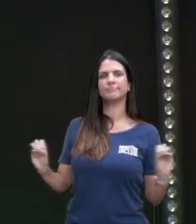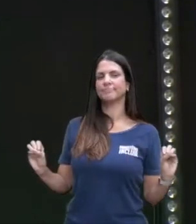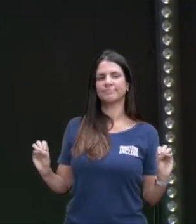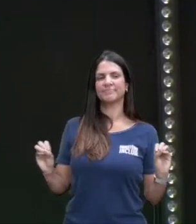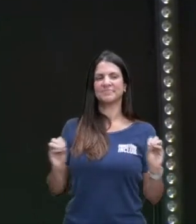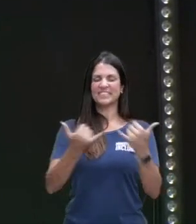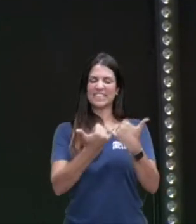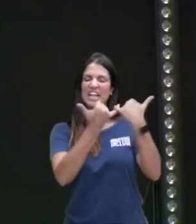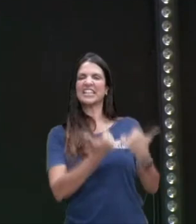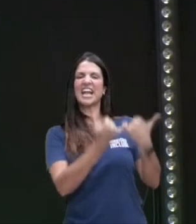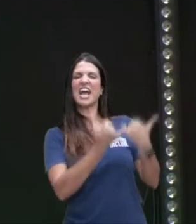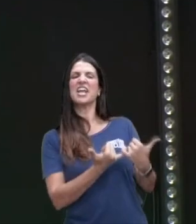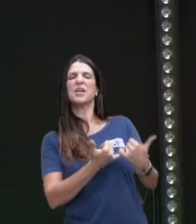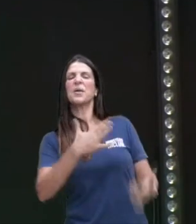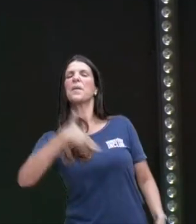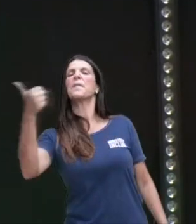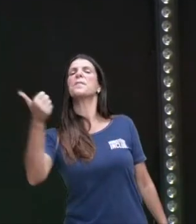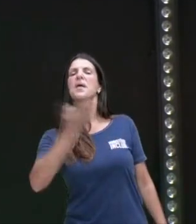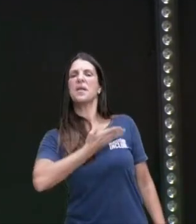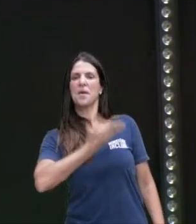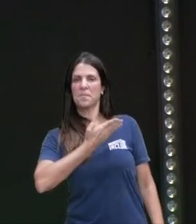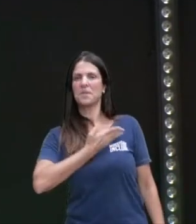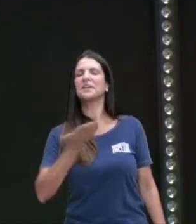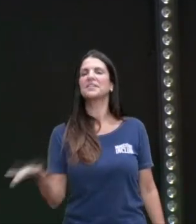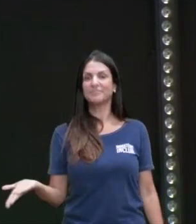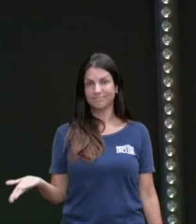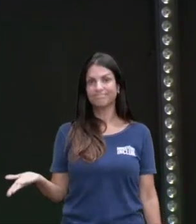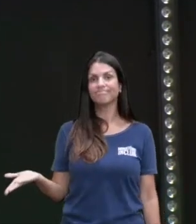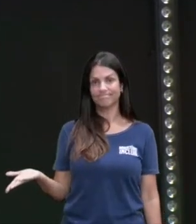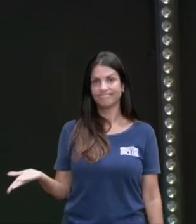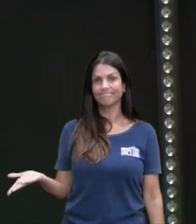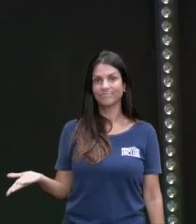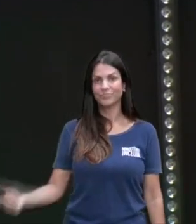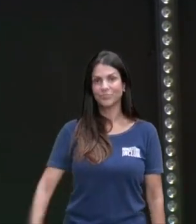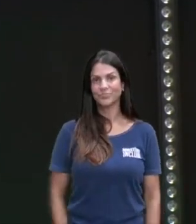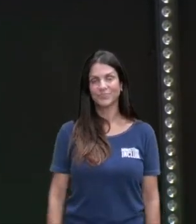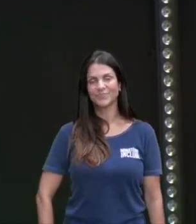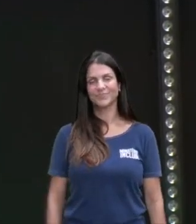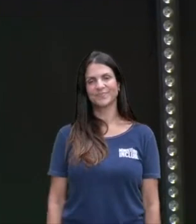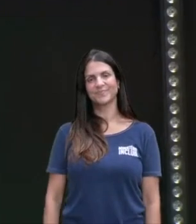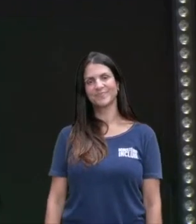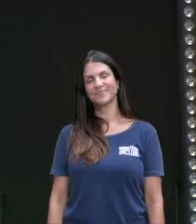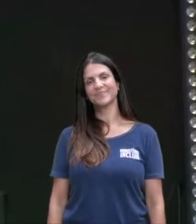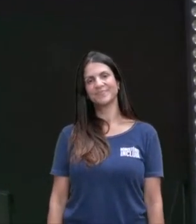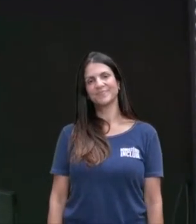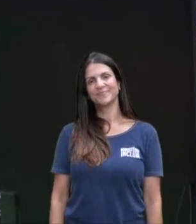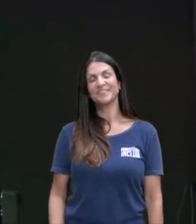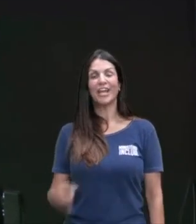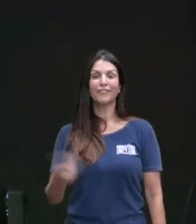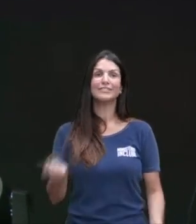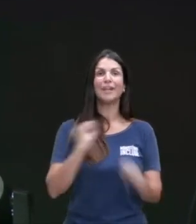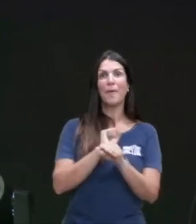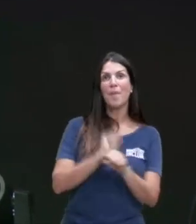melhor amiga aí depois ela acabou com ele ele volta para Colômbia de novo o que está esperando ele